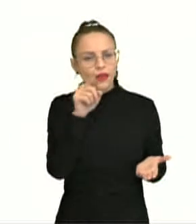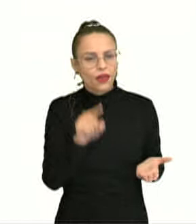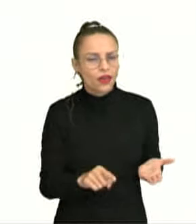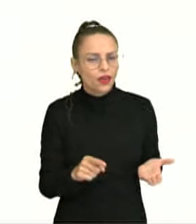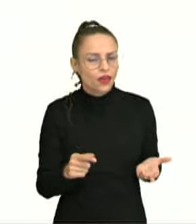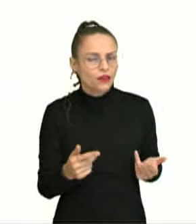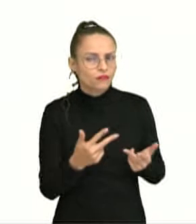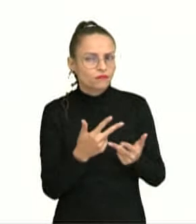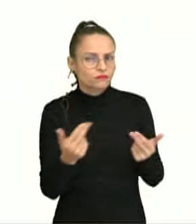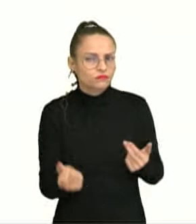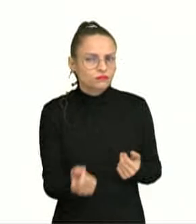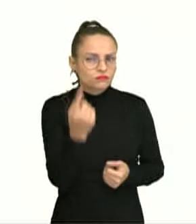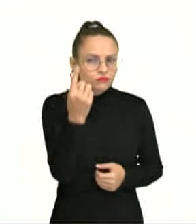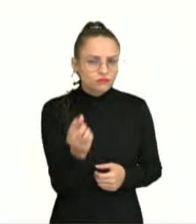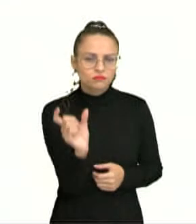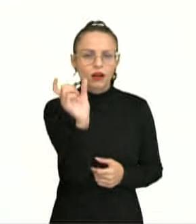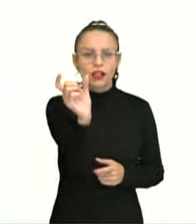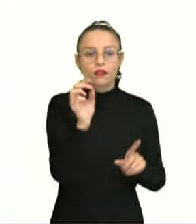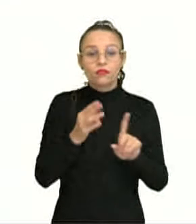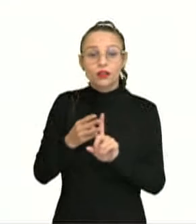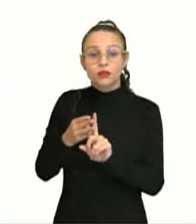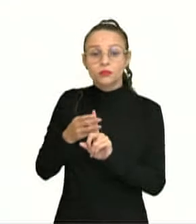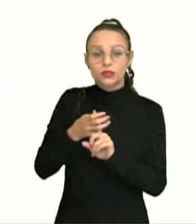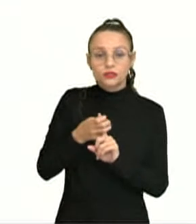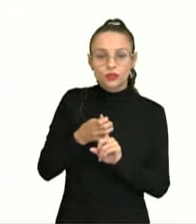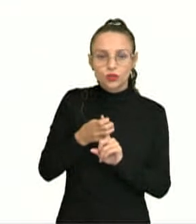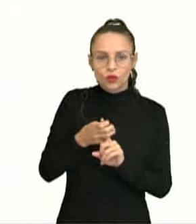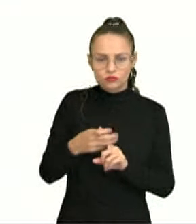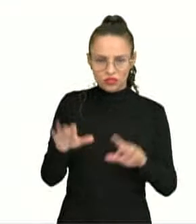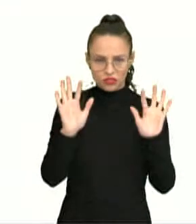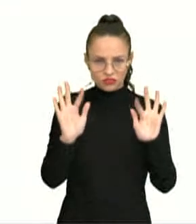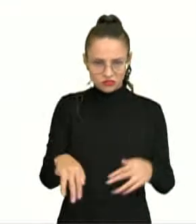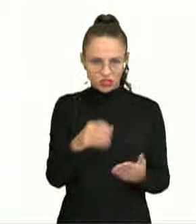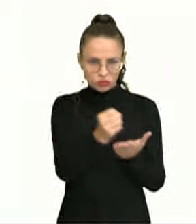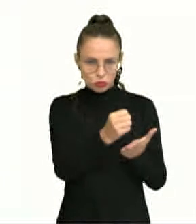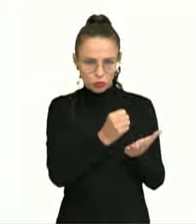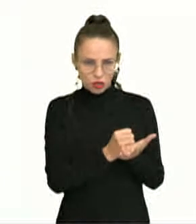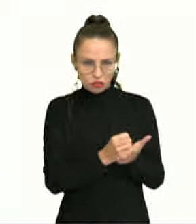daquelas misteriosas palavras que encerram os documentos formais?